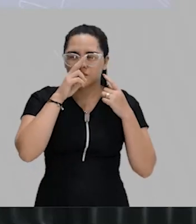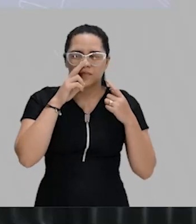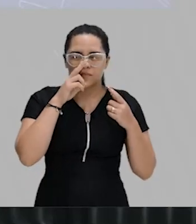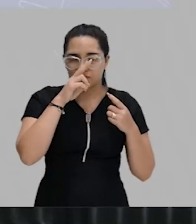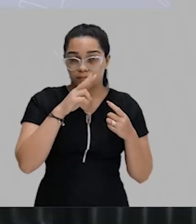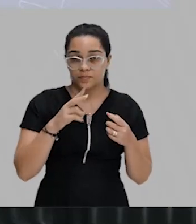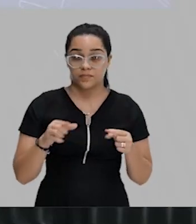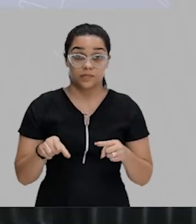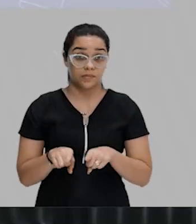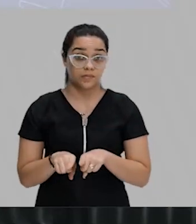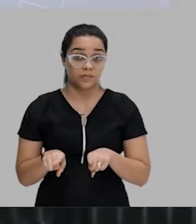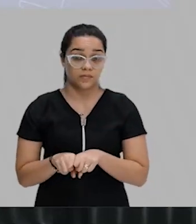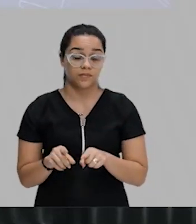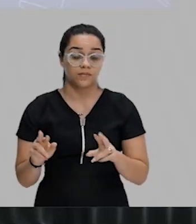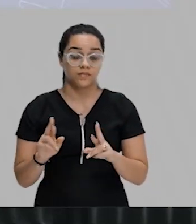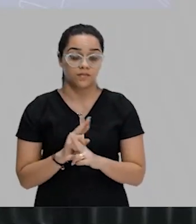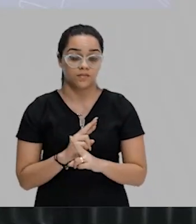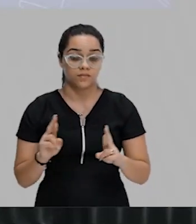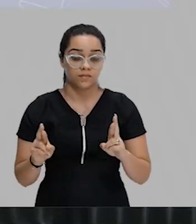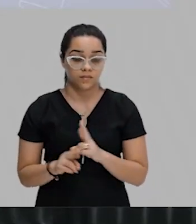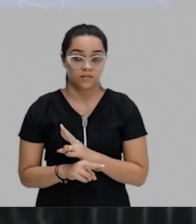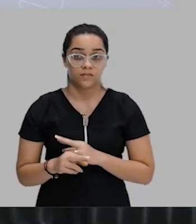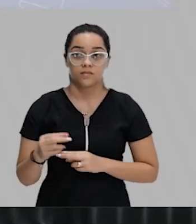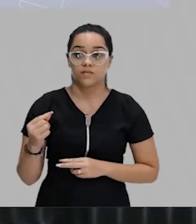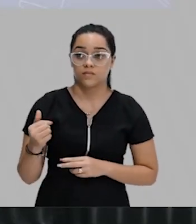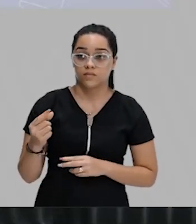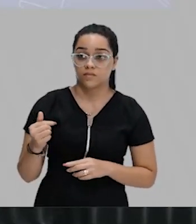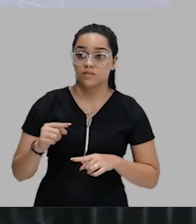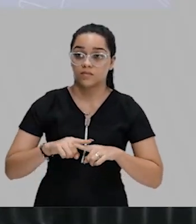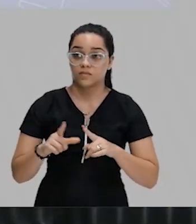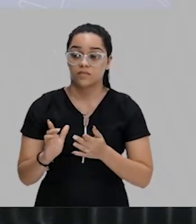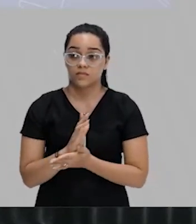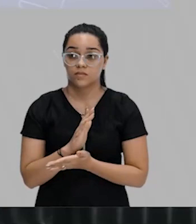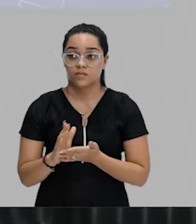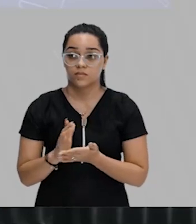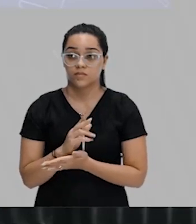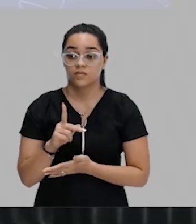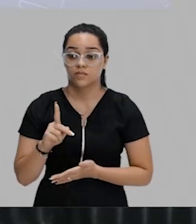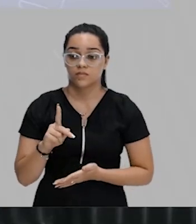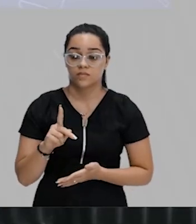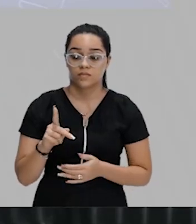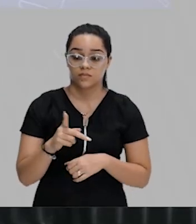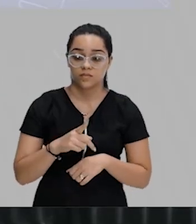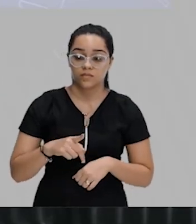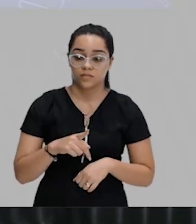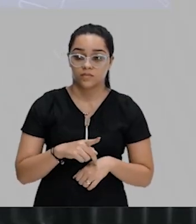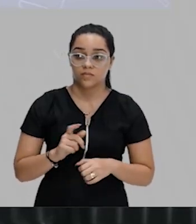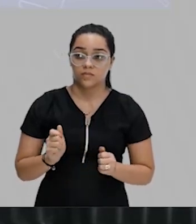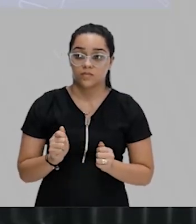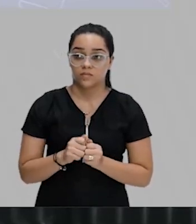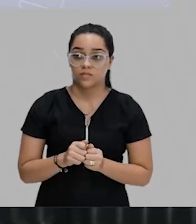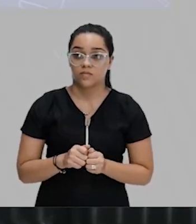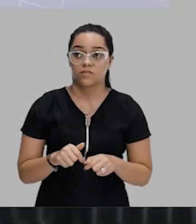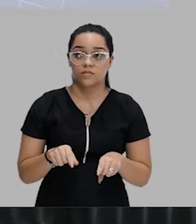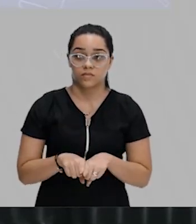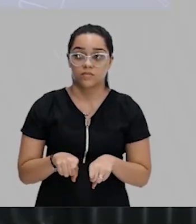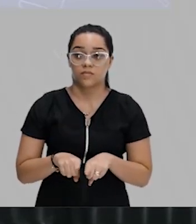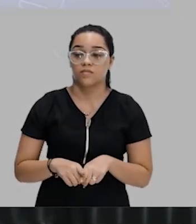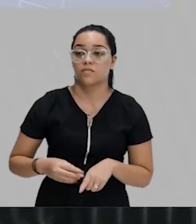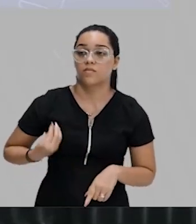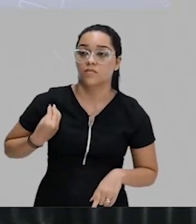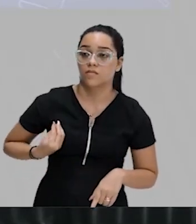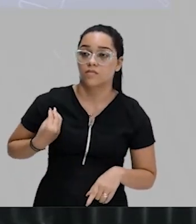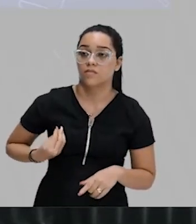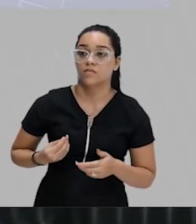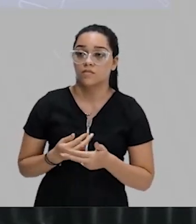euro nas relações financeiras, mas alguns países que faziam parte da comunidade europeia ainda permaneceram com